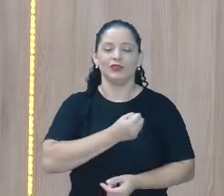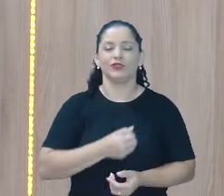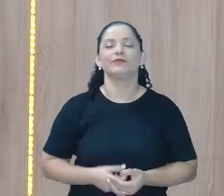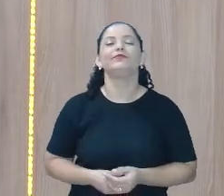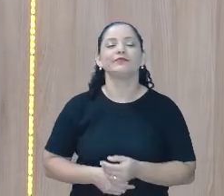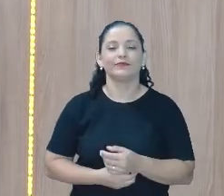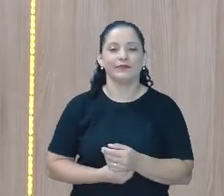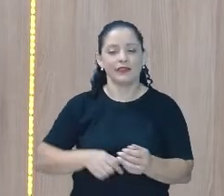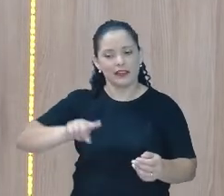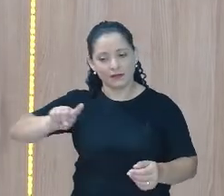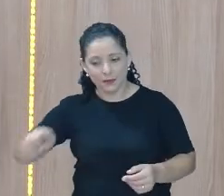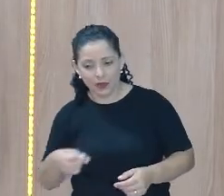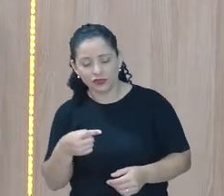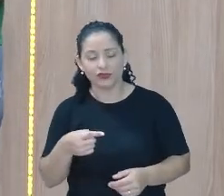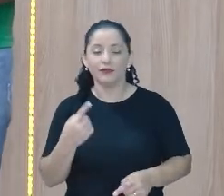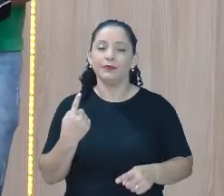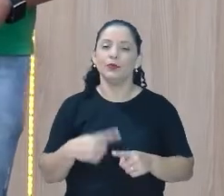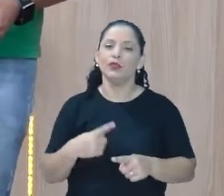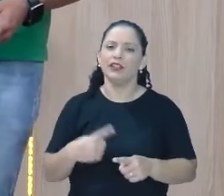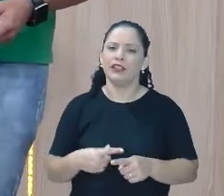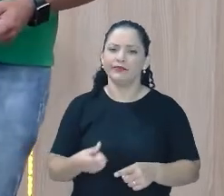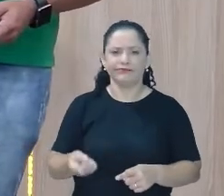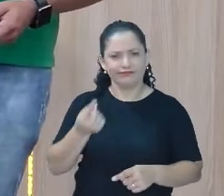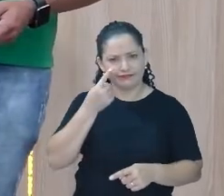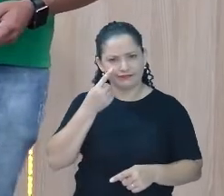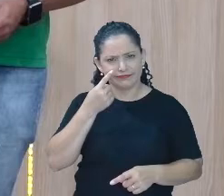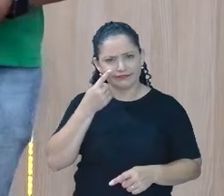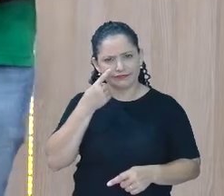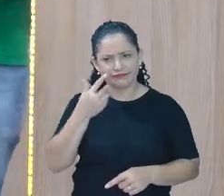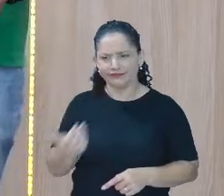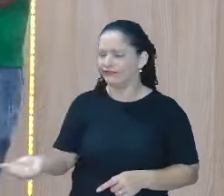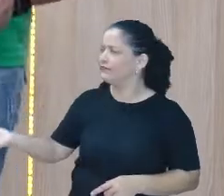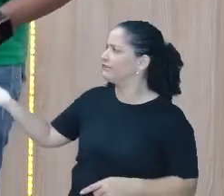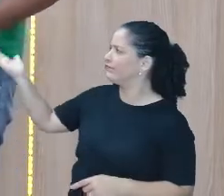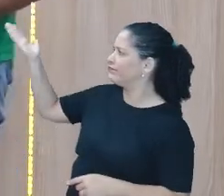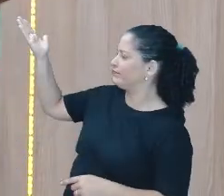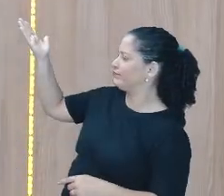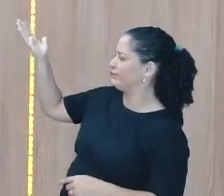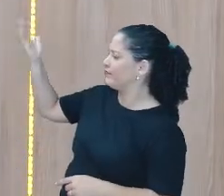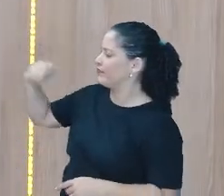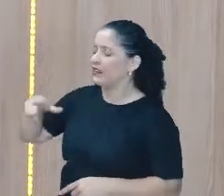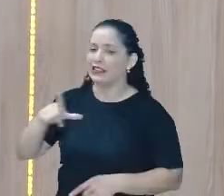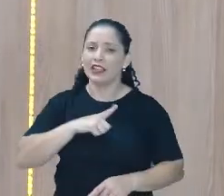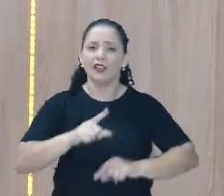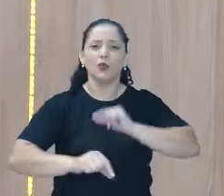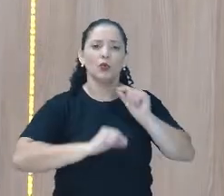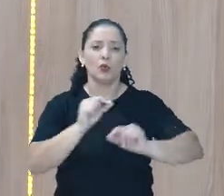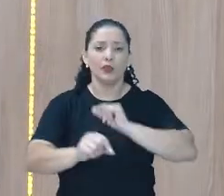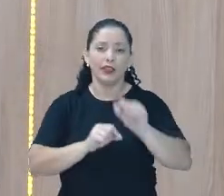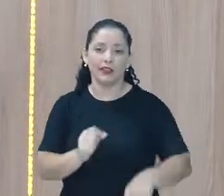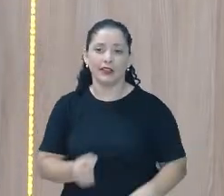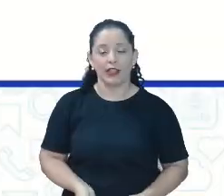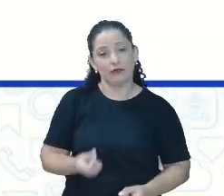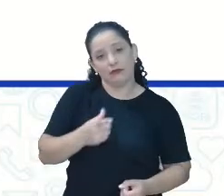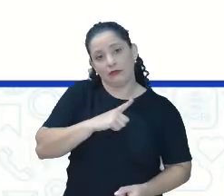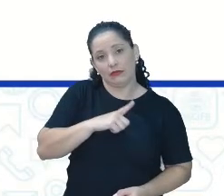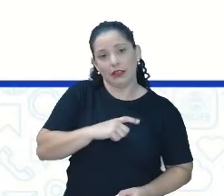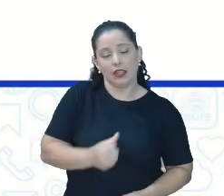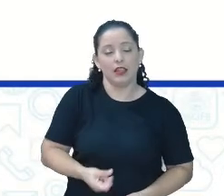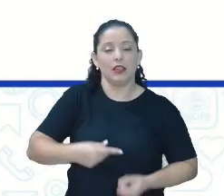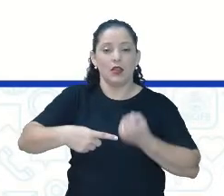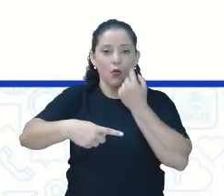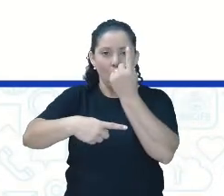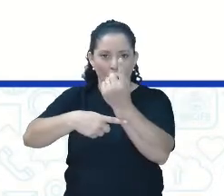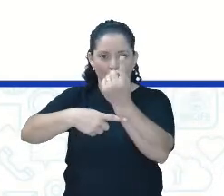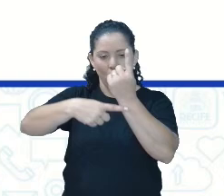certo? Decimais, porque pode notar que quando eu tenho aqui, por exemplo, 1 dividido por 5, né?